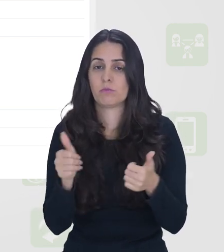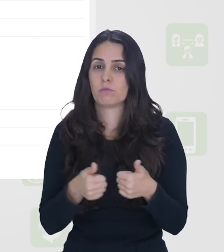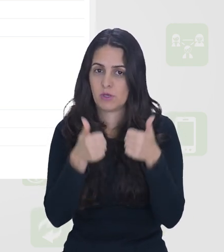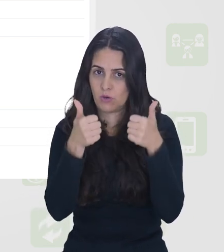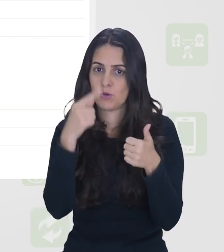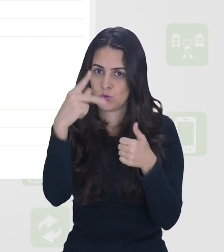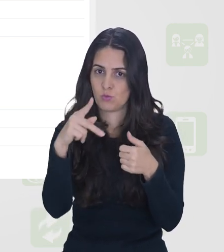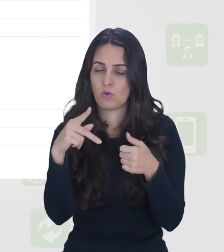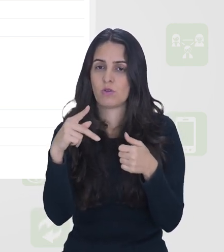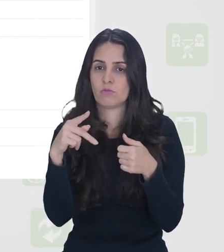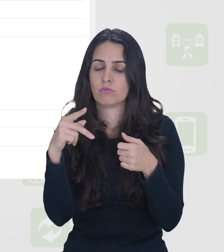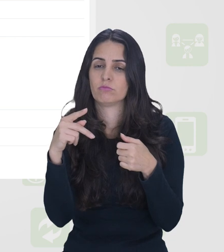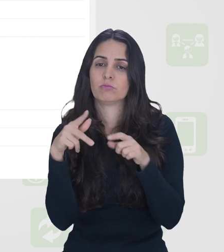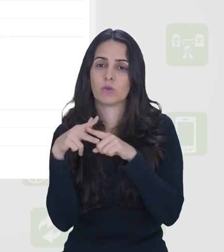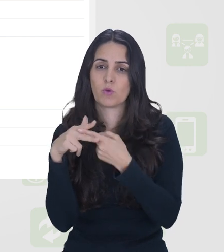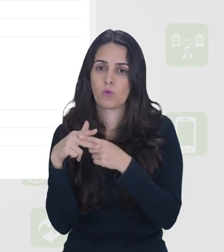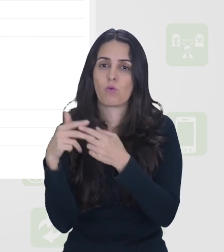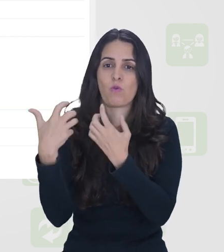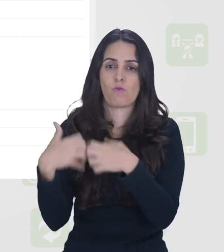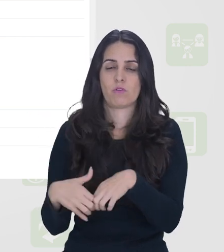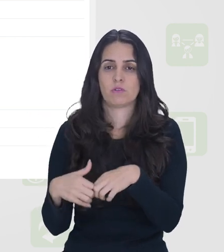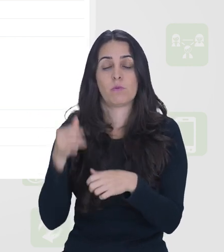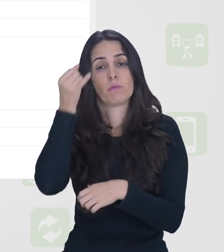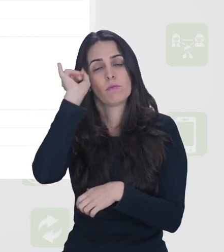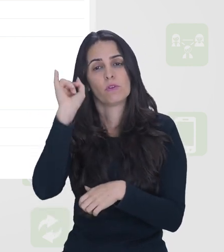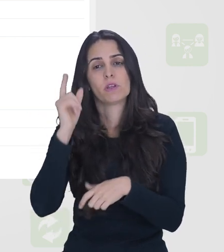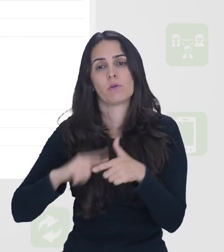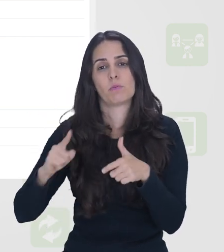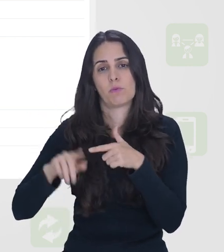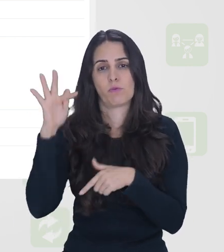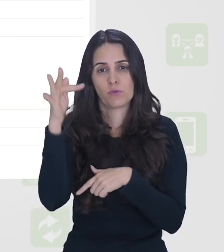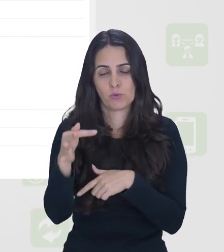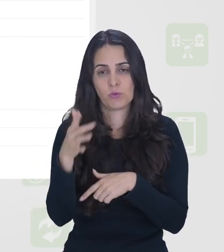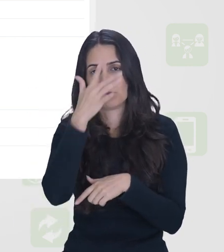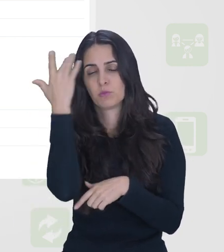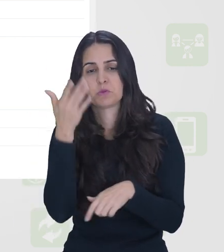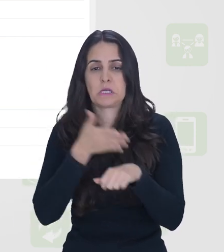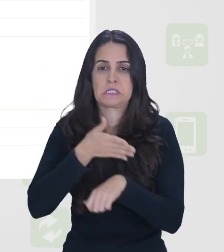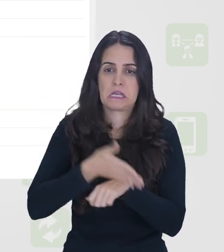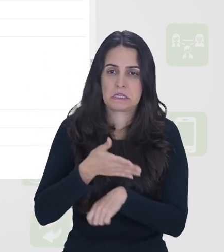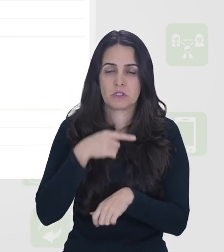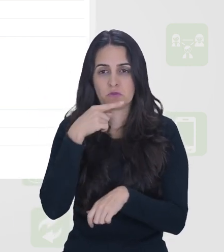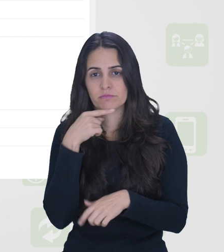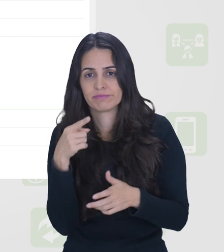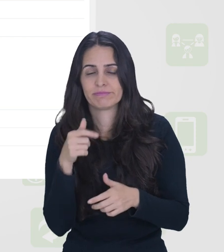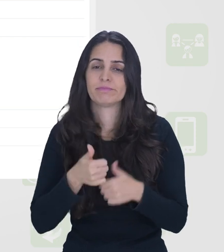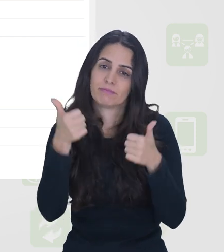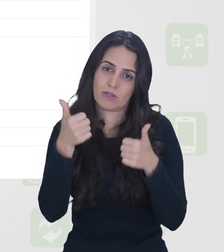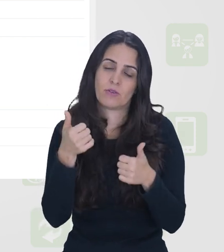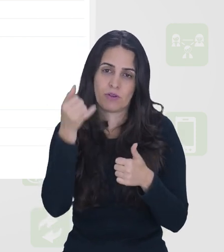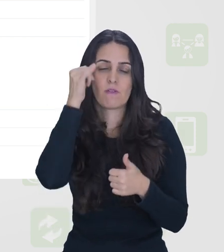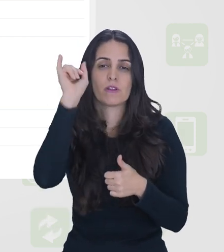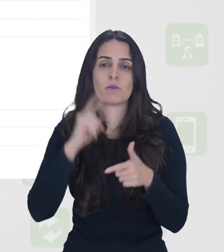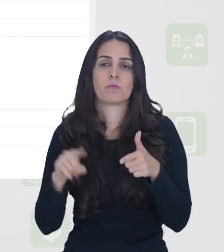fazer uma configuração que não gera problemas de acesso de algumas de alguns recursos ou atividades